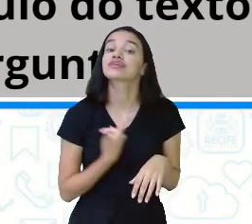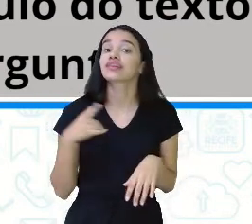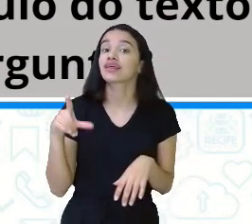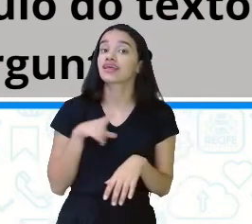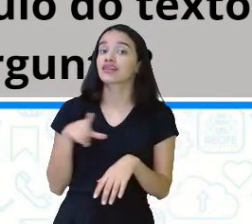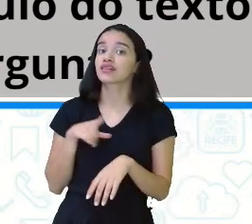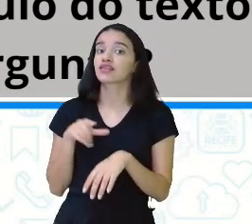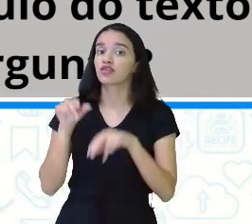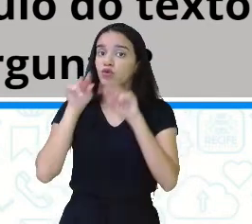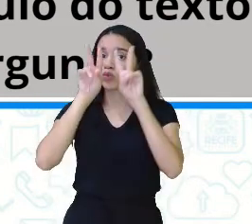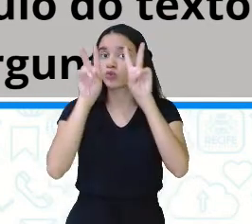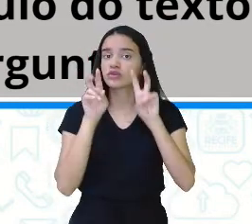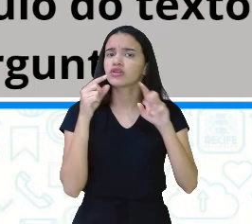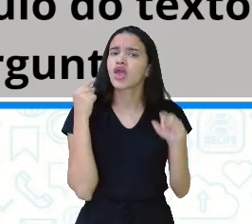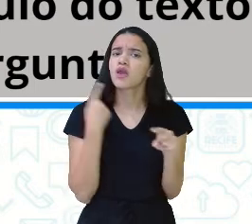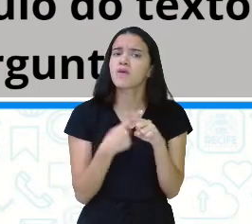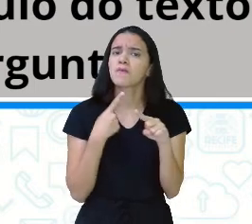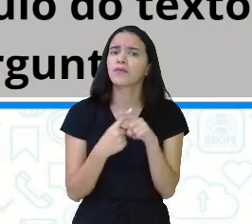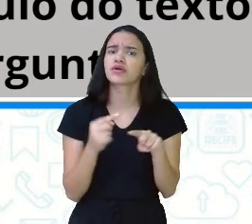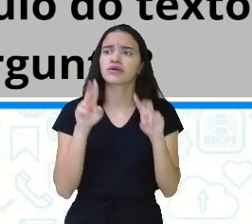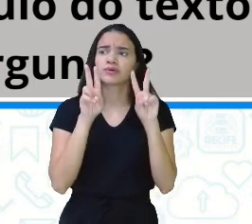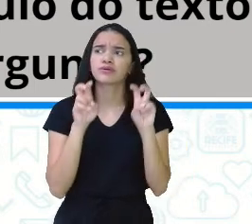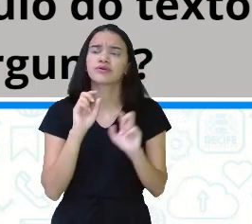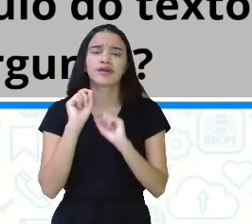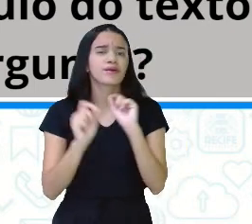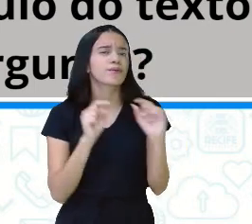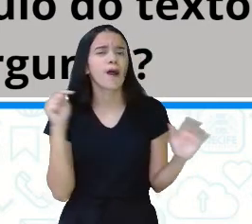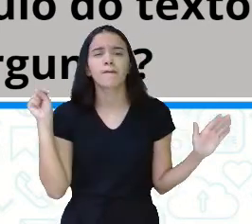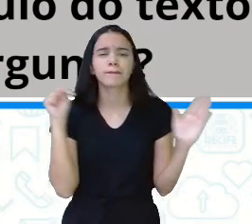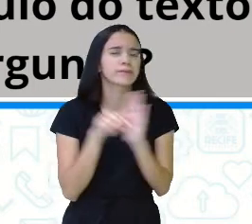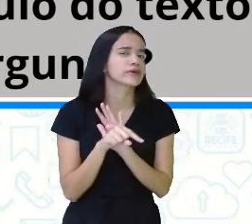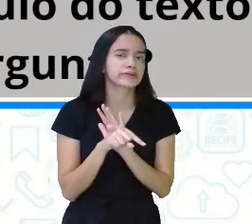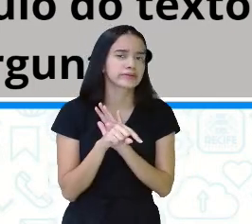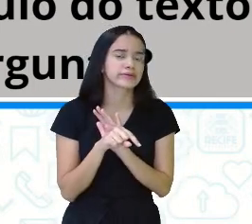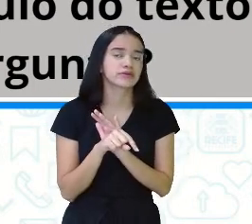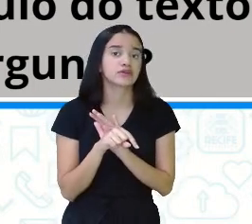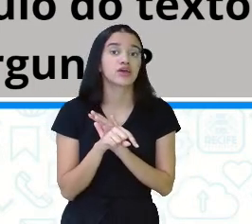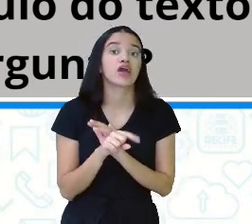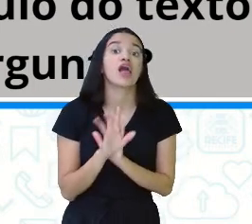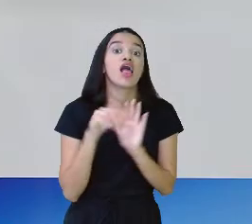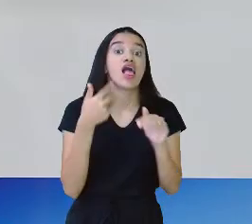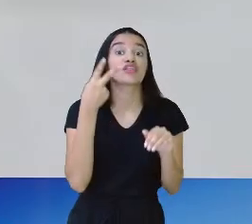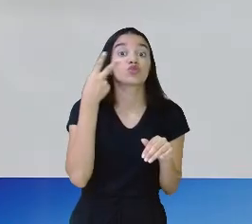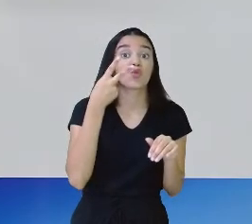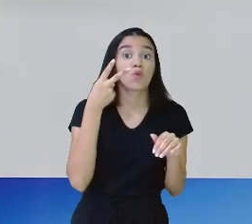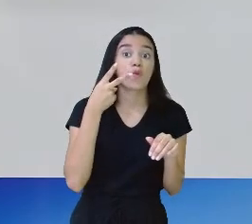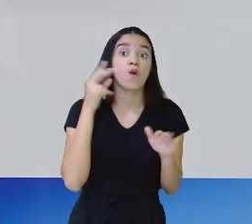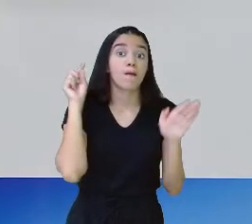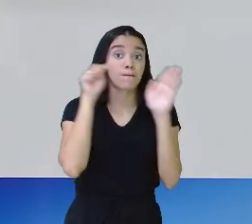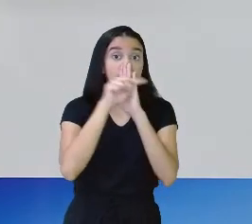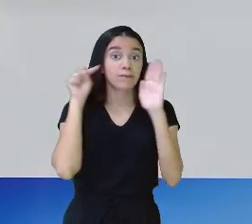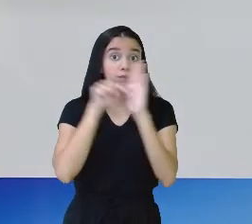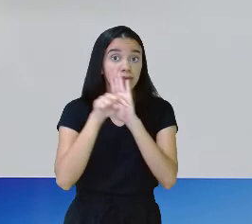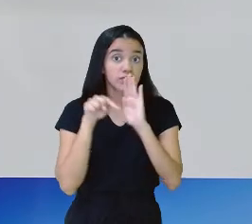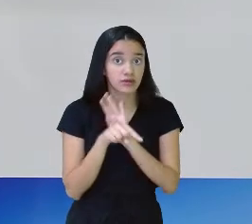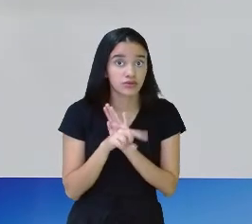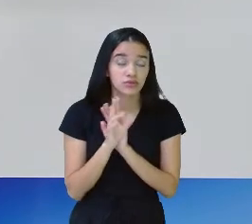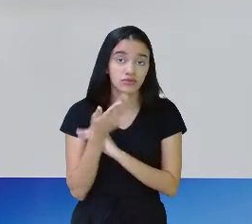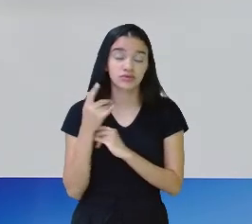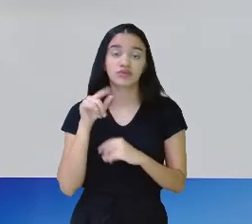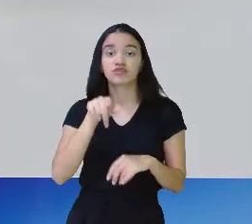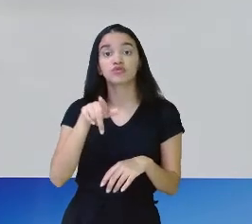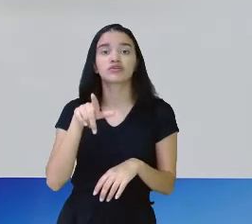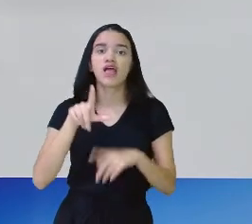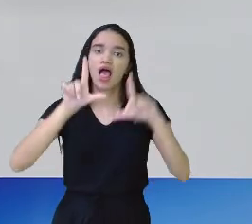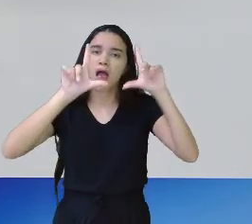título do texto e por que o título do texto é uma pergunta? São 2 questões aí para esta tela. Vocês